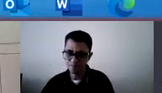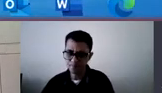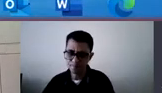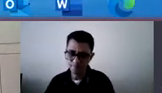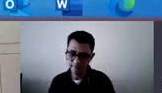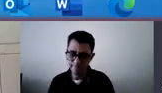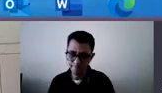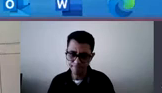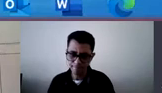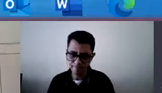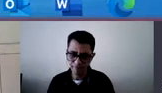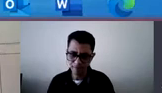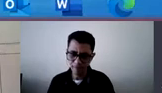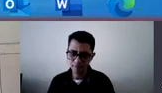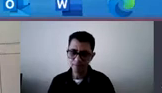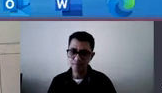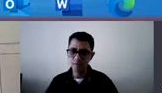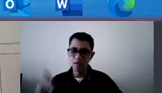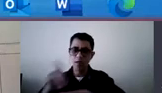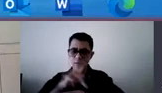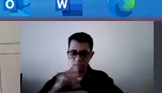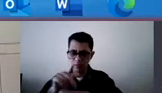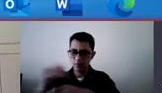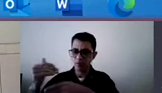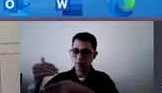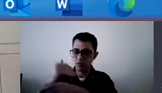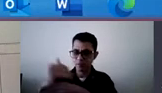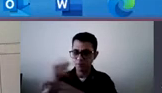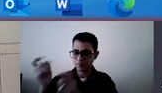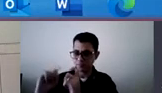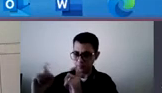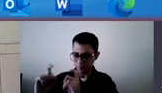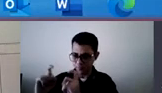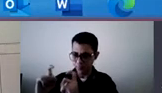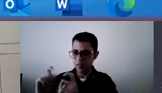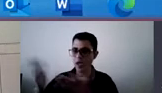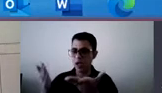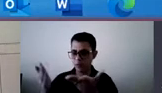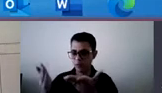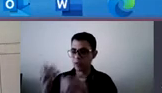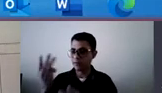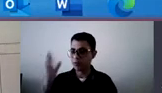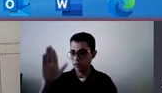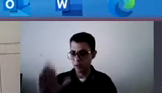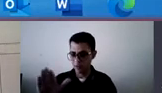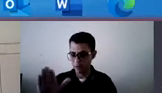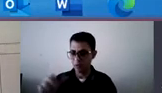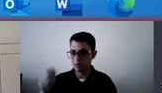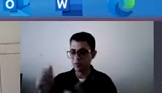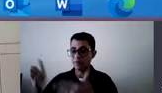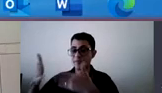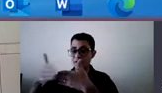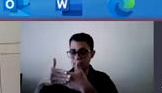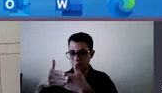a professora Elizabeth. Então, eu tenho um conselho agora de classe lá da escola, Flores Bela, há 3 horas, então eu vou ter que sair,